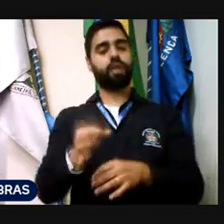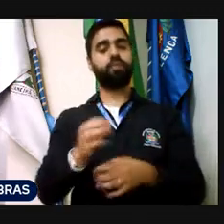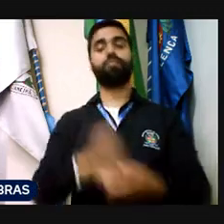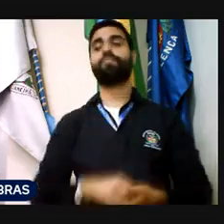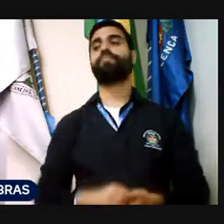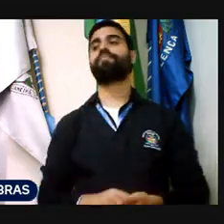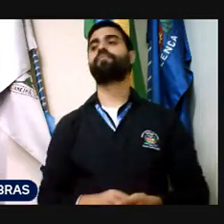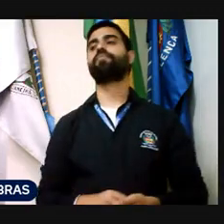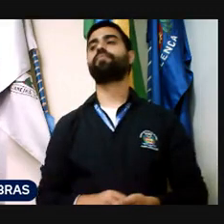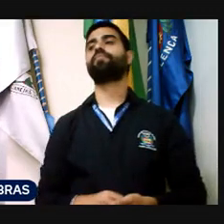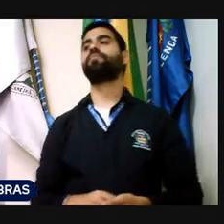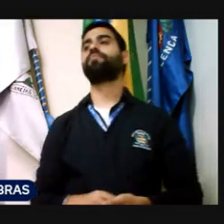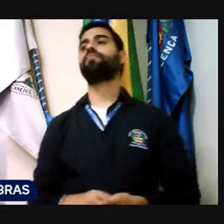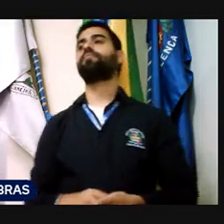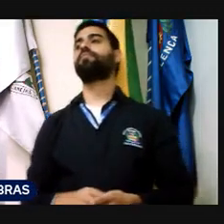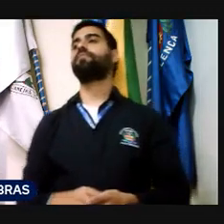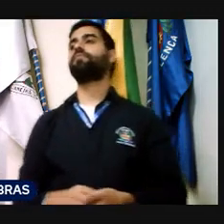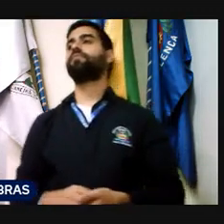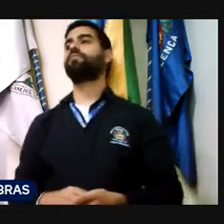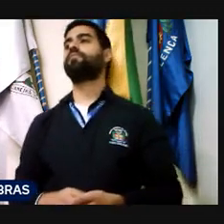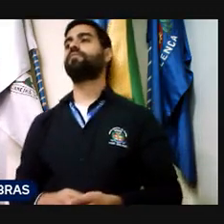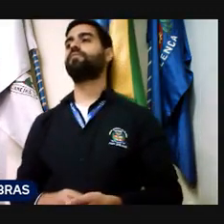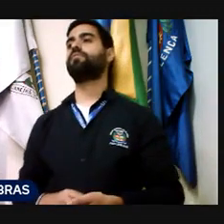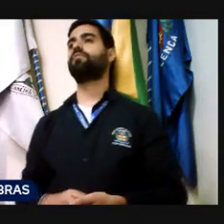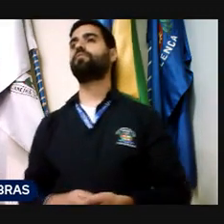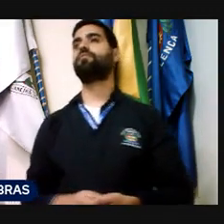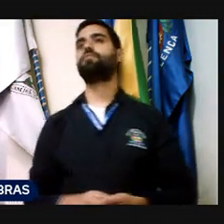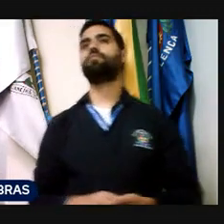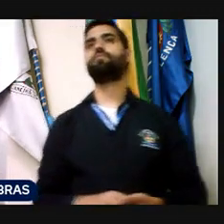2021, vereadora Fabiane Vasconcelos.